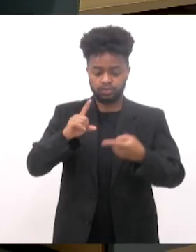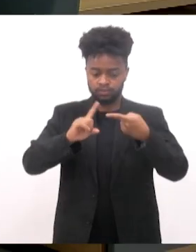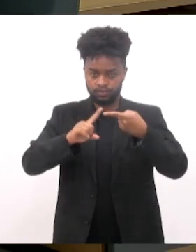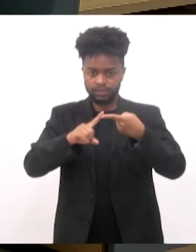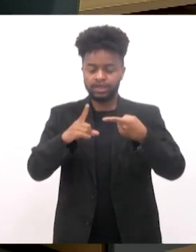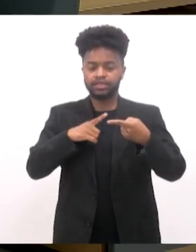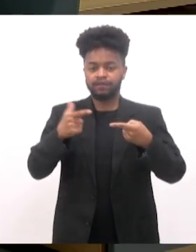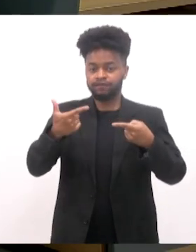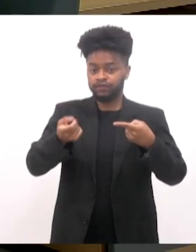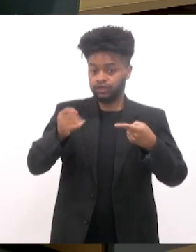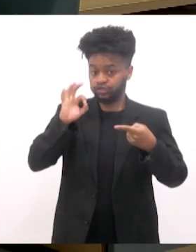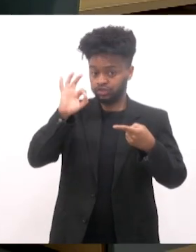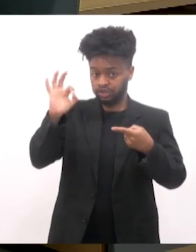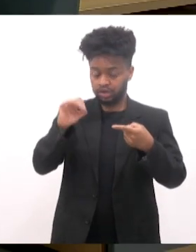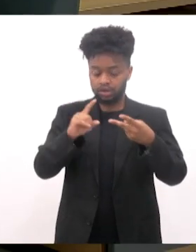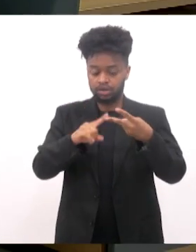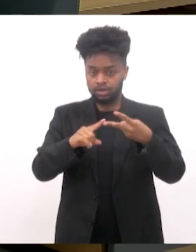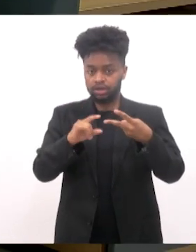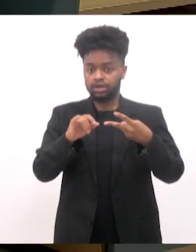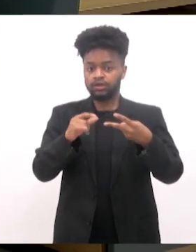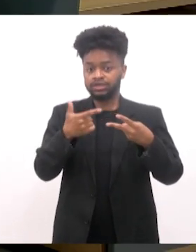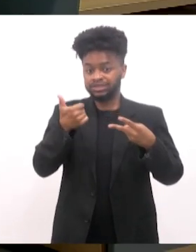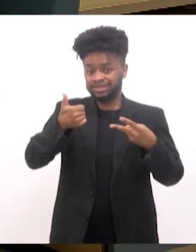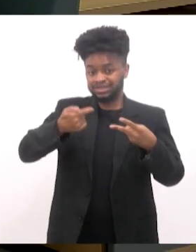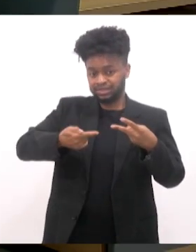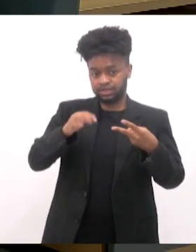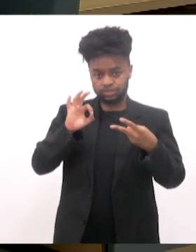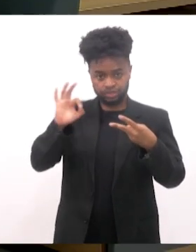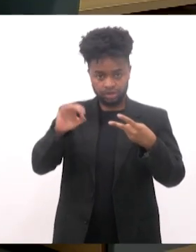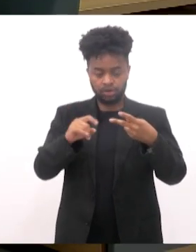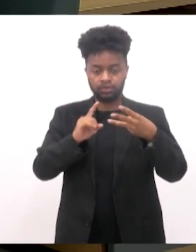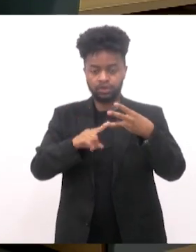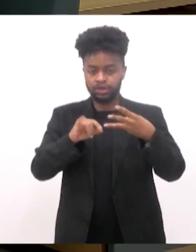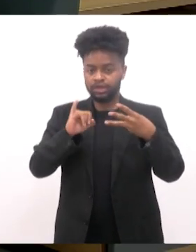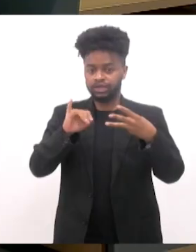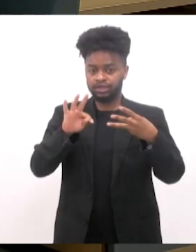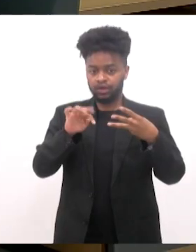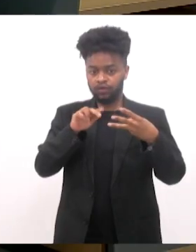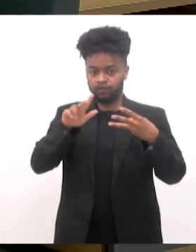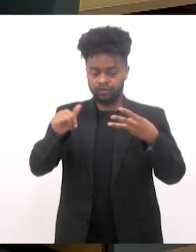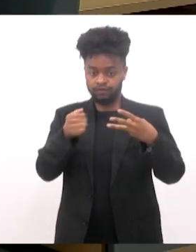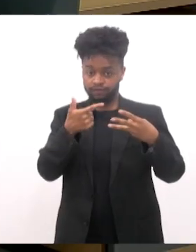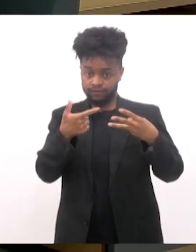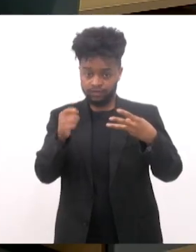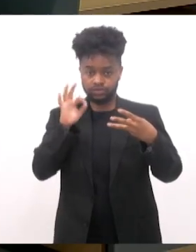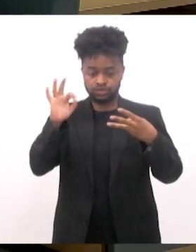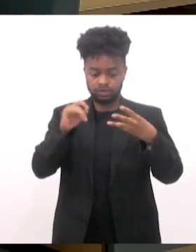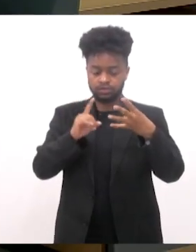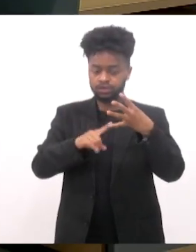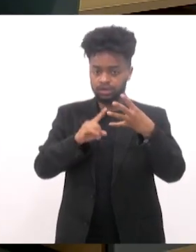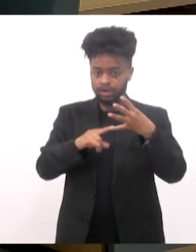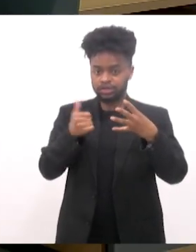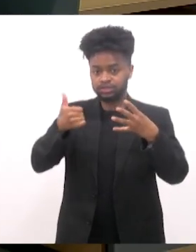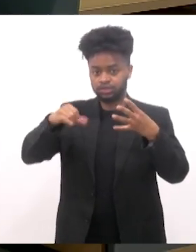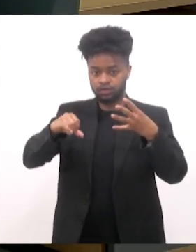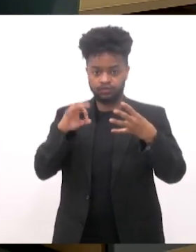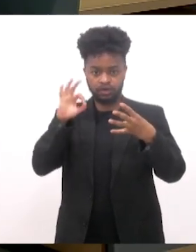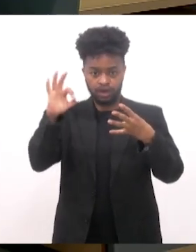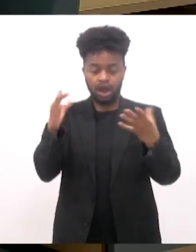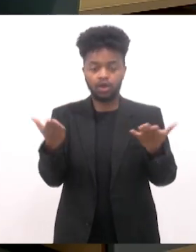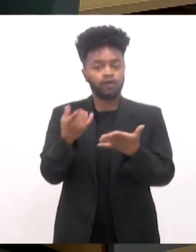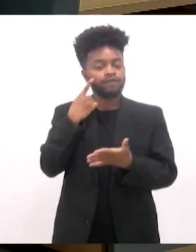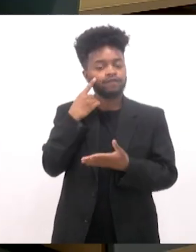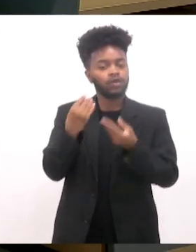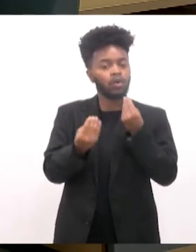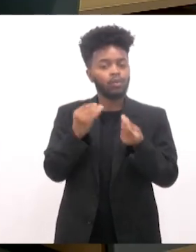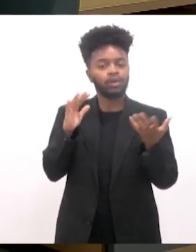está com 20 graus, Iguaba Grande 17 graus, Italva 20 graus e Itaperuna 19 graus. Vamos ver agora o